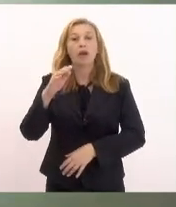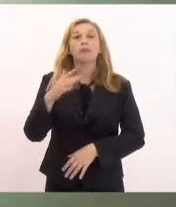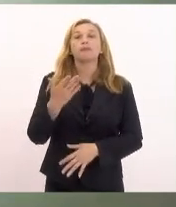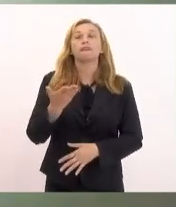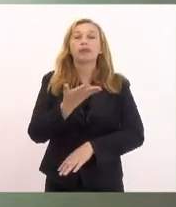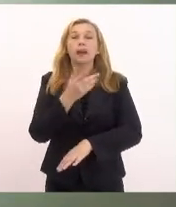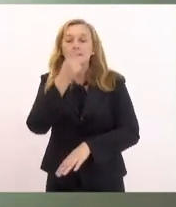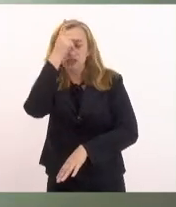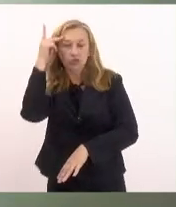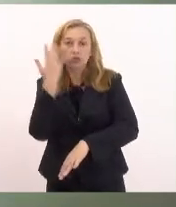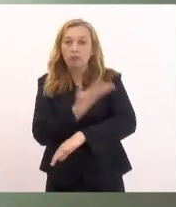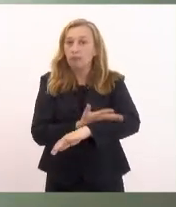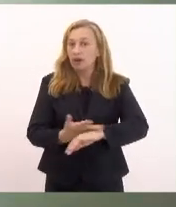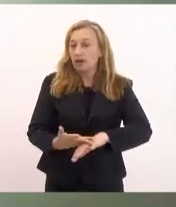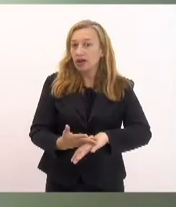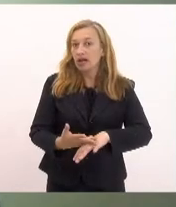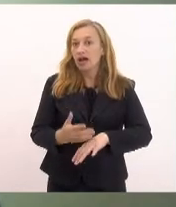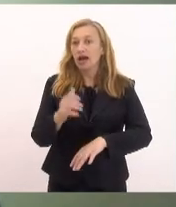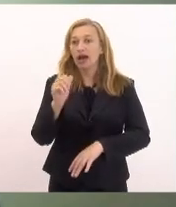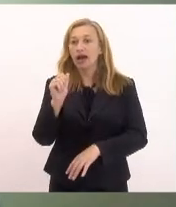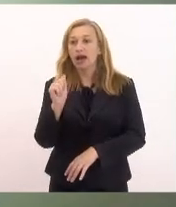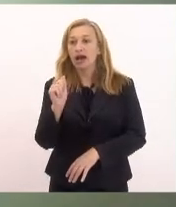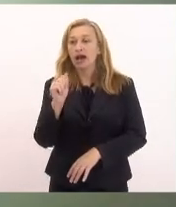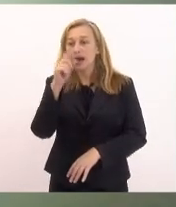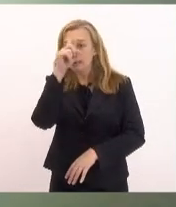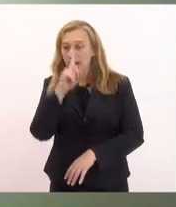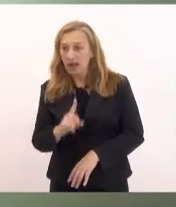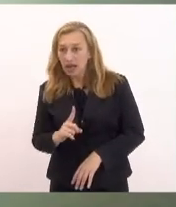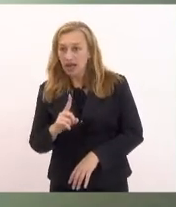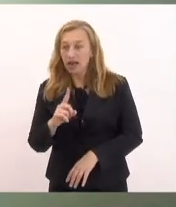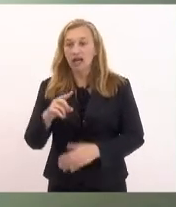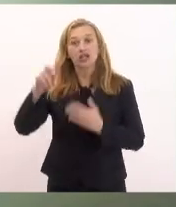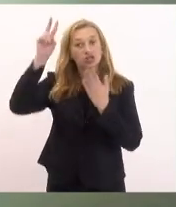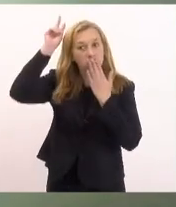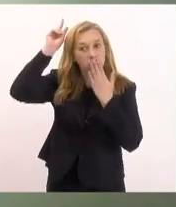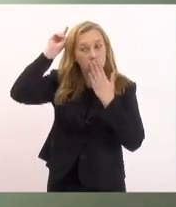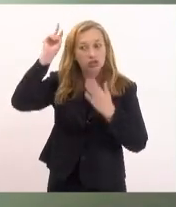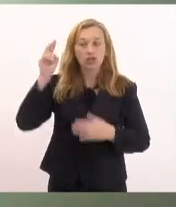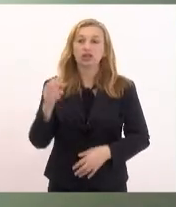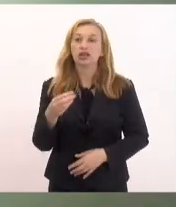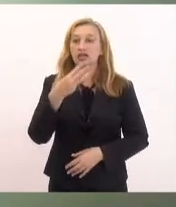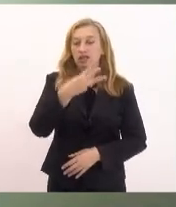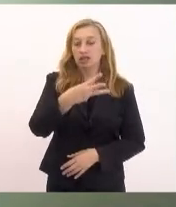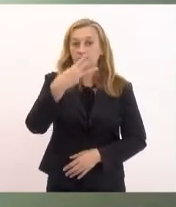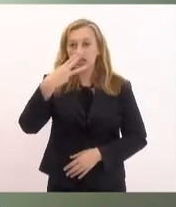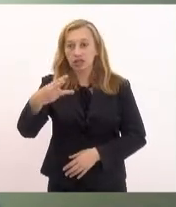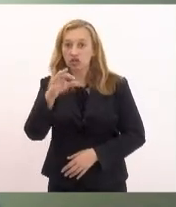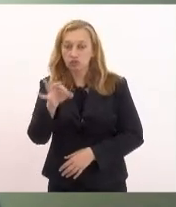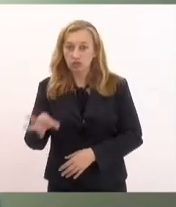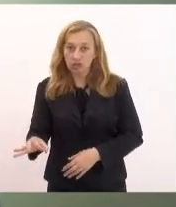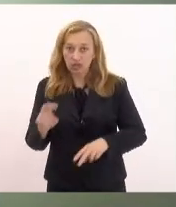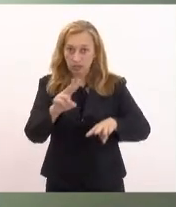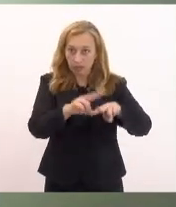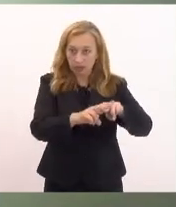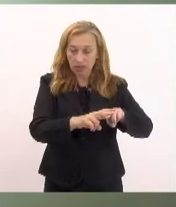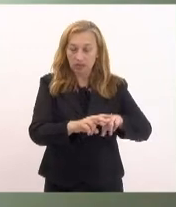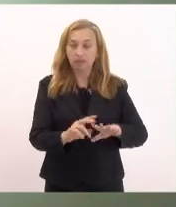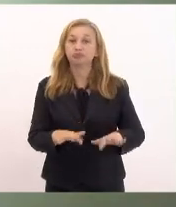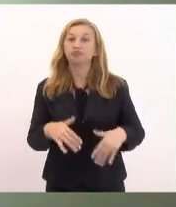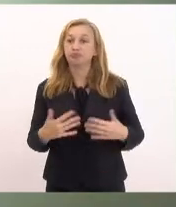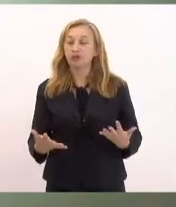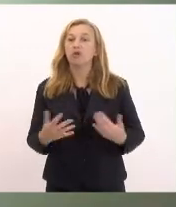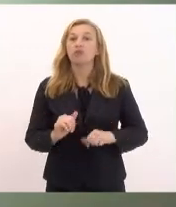essa representação da população carcerária ela não passa de 33%. Ou seja,